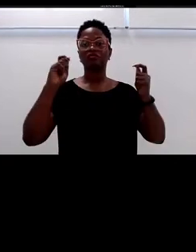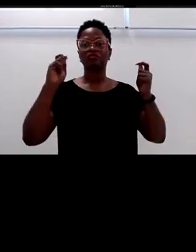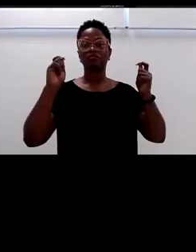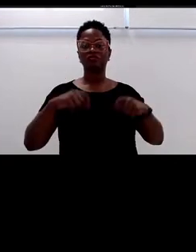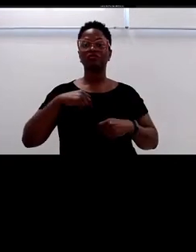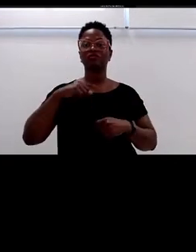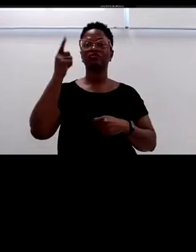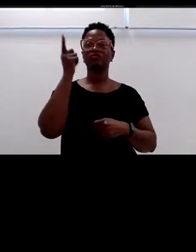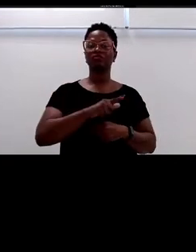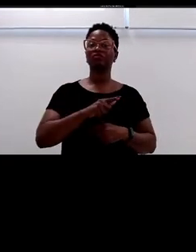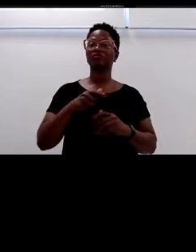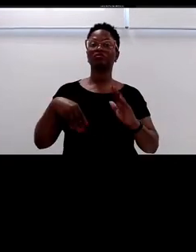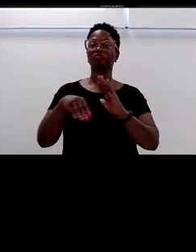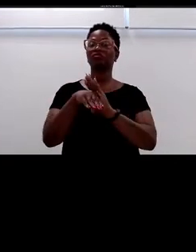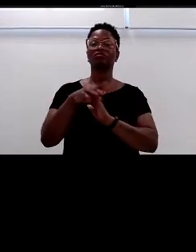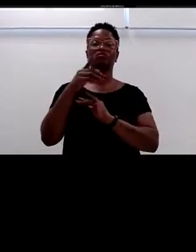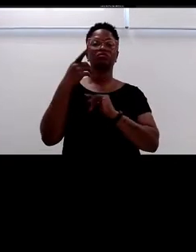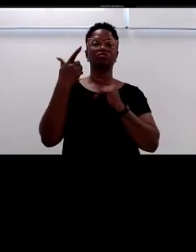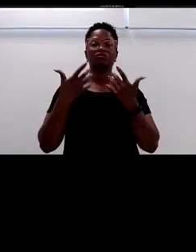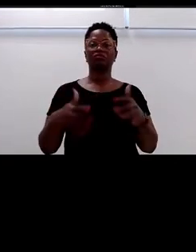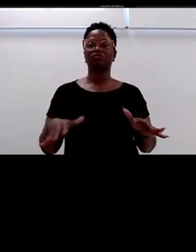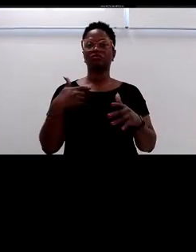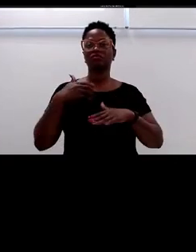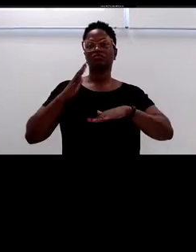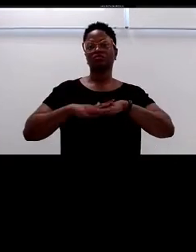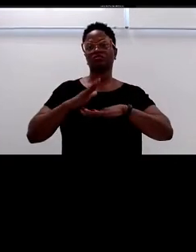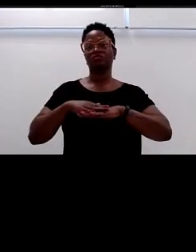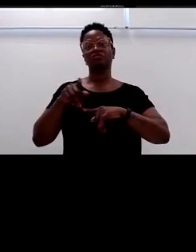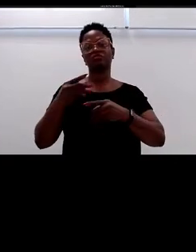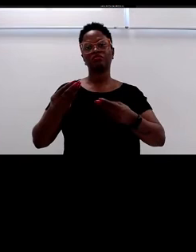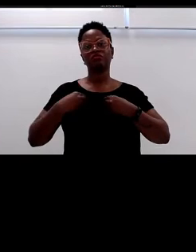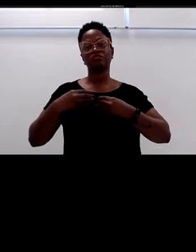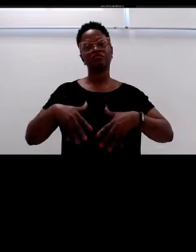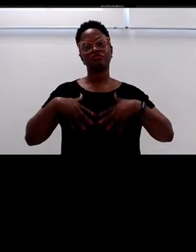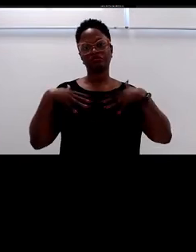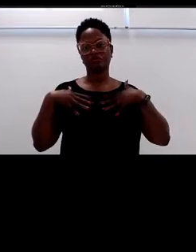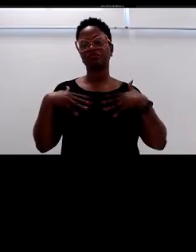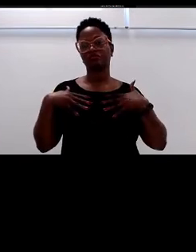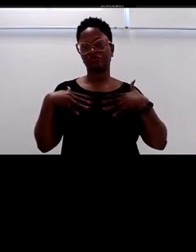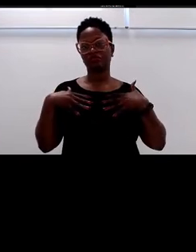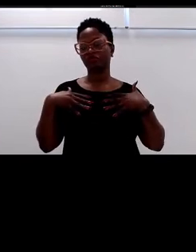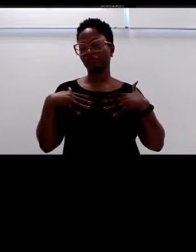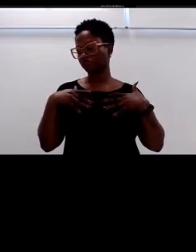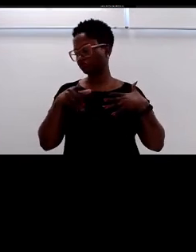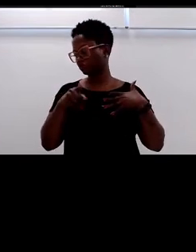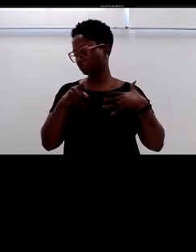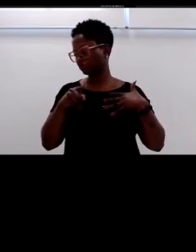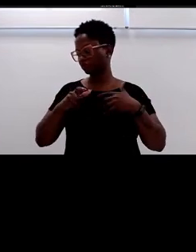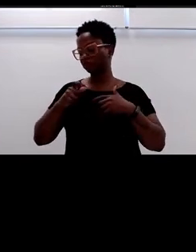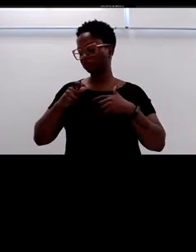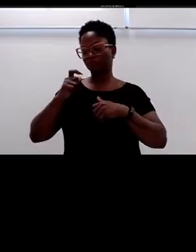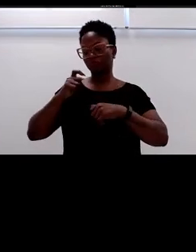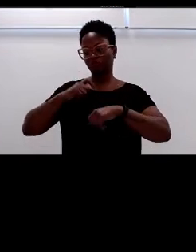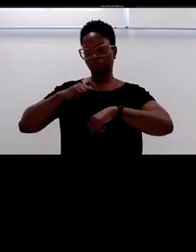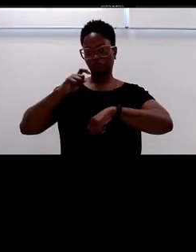era fazer aquilo, porque aquilo me dava um prazer naquele momento,